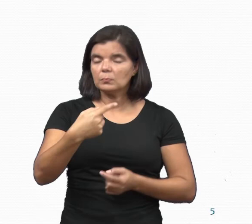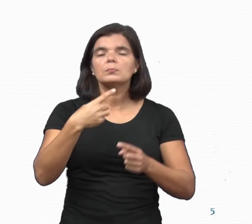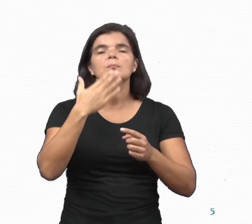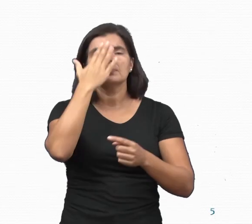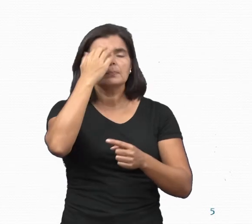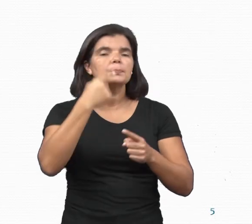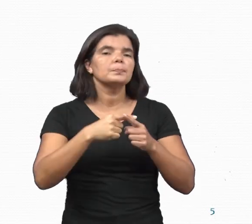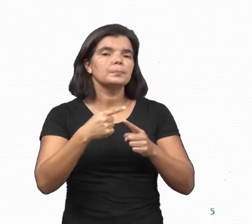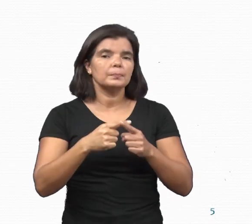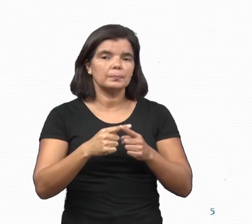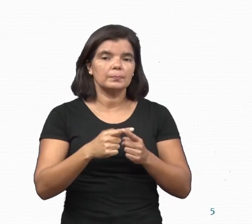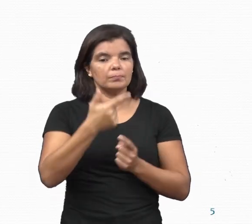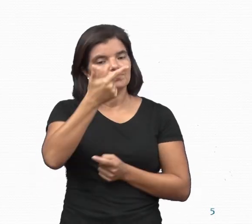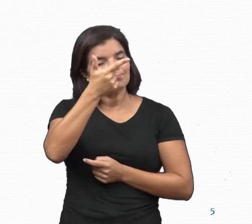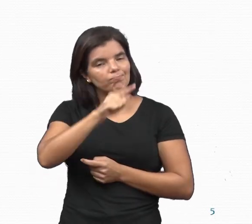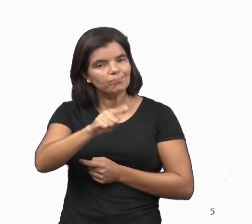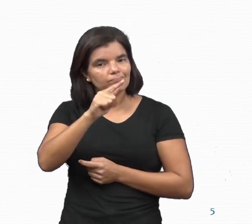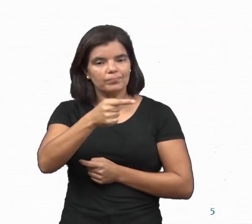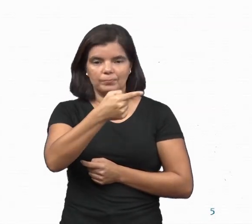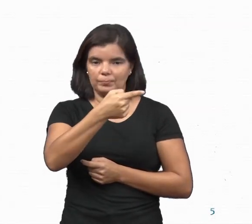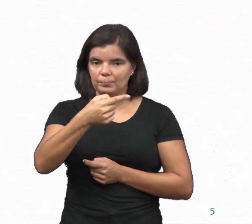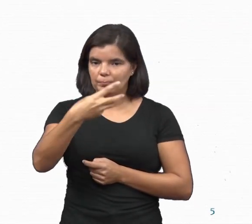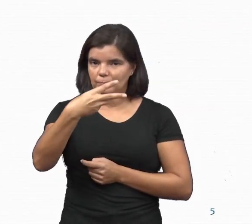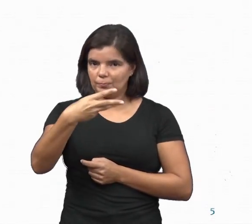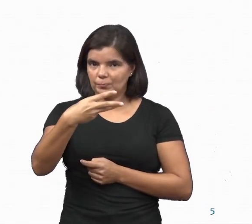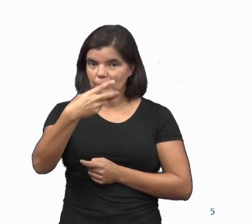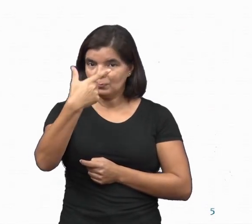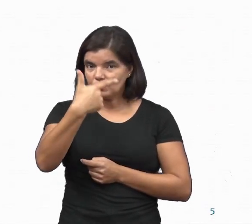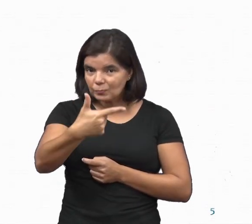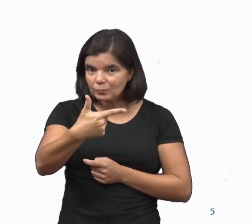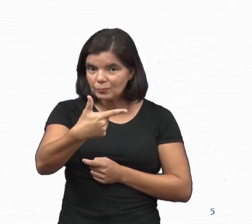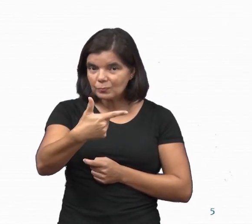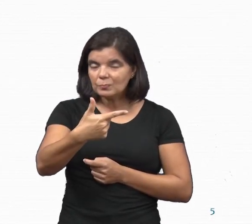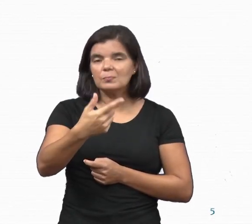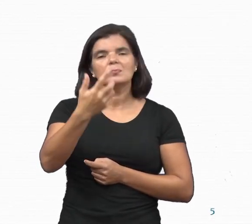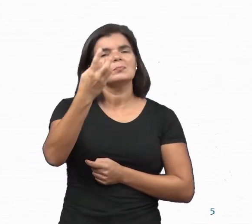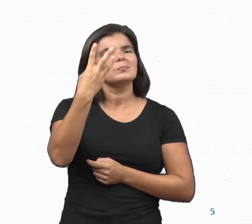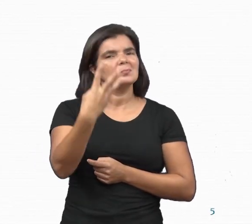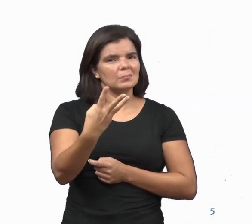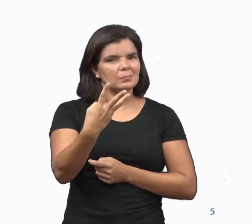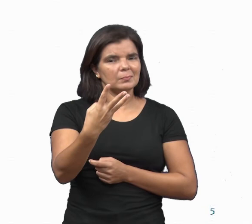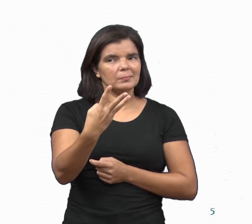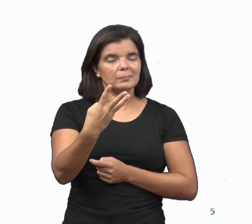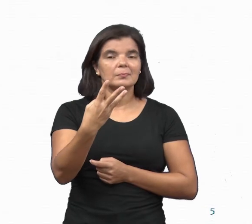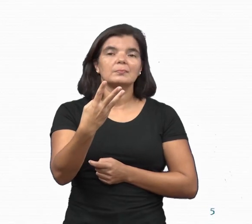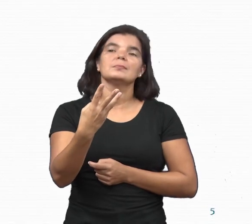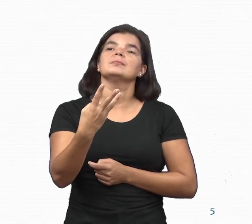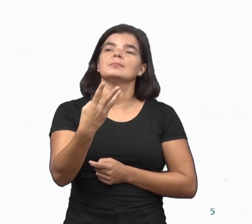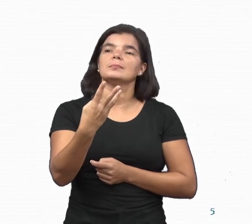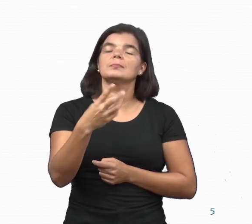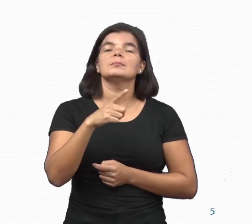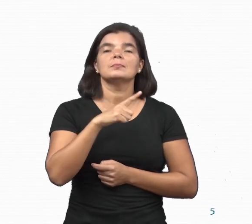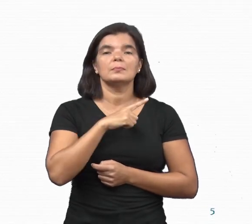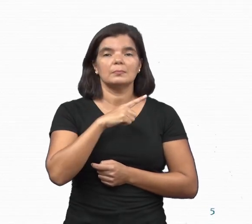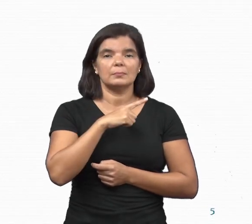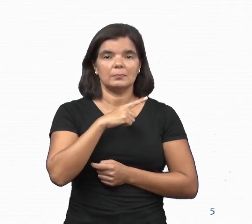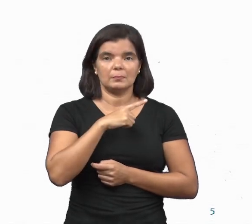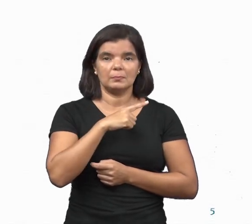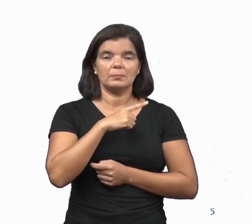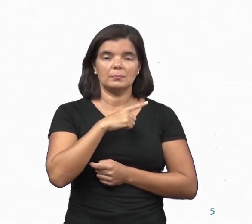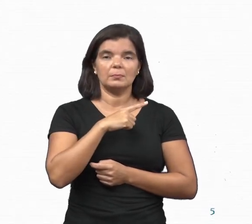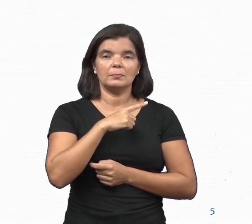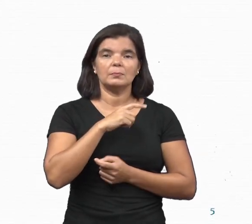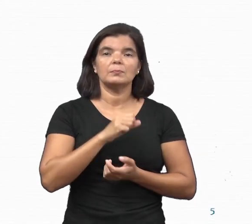quê. Porque se eu repetir o menos 2 3 vezes lá, ó, como vocês estão vendo, e fazer o jogo dos sinais, botar a